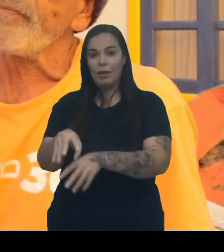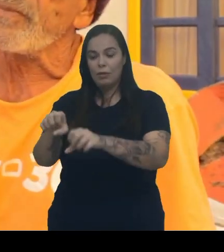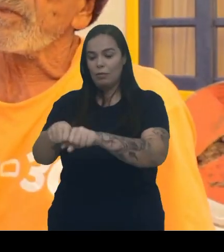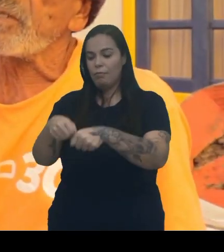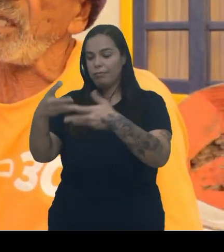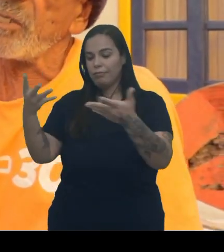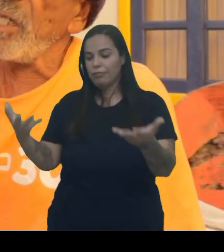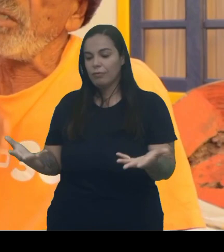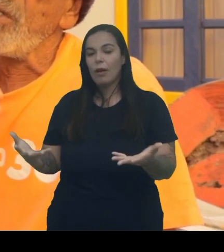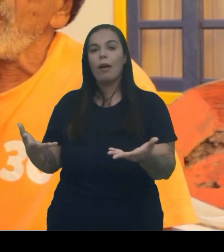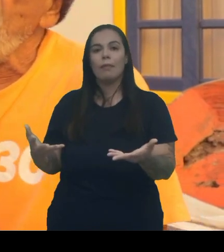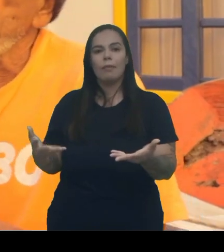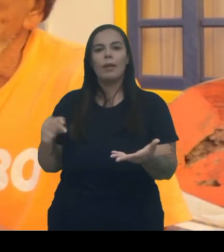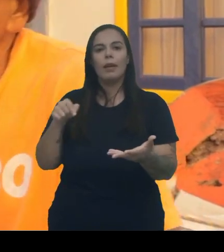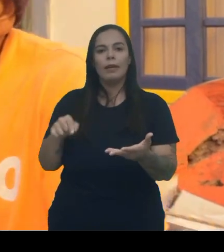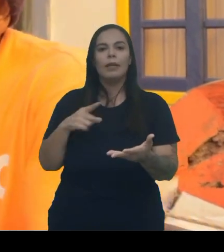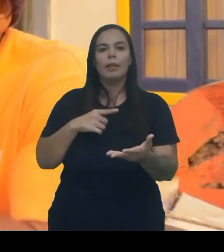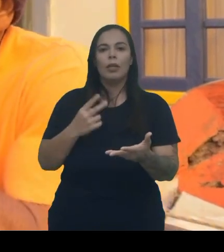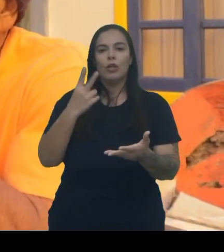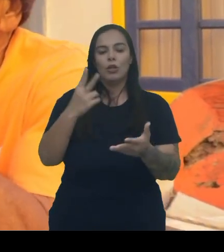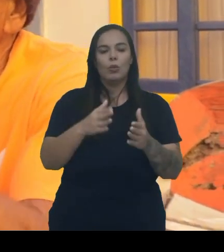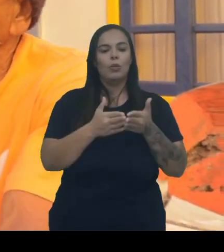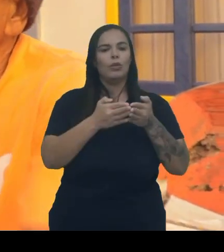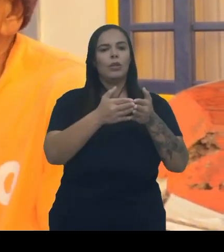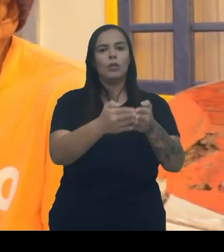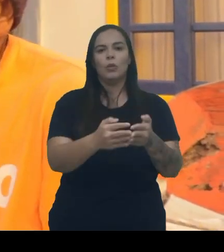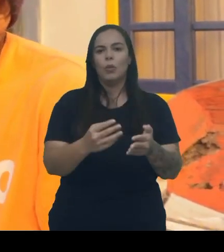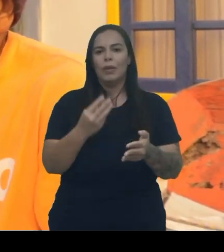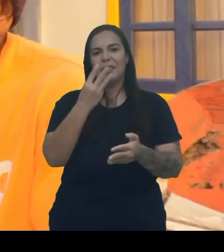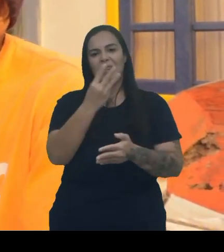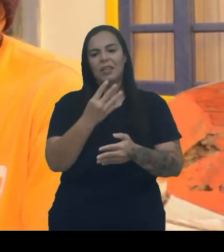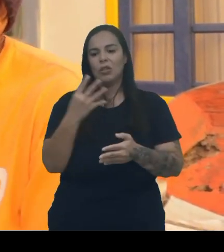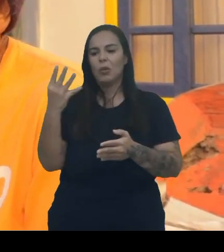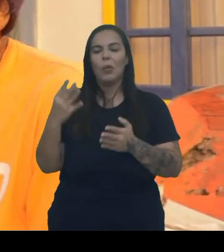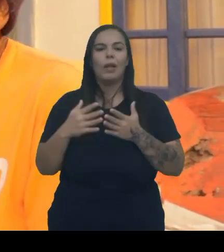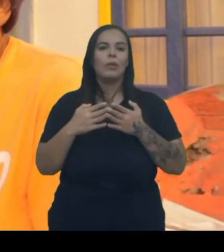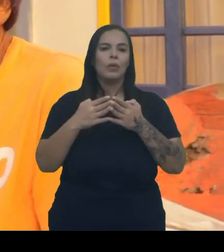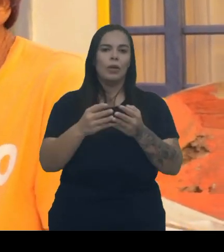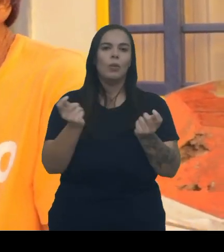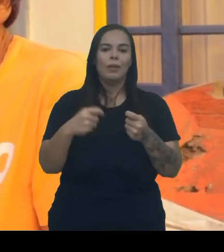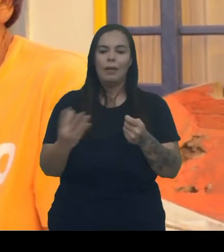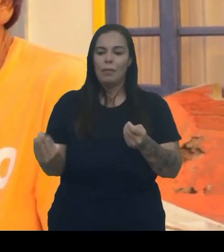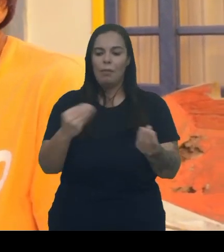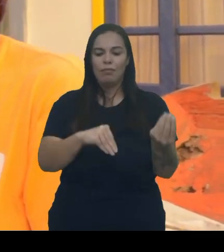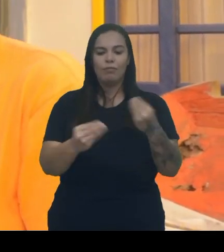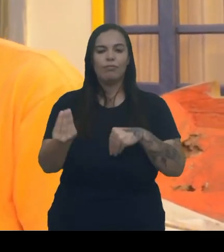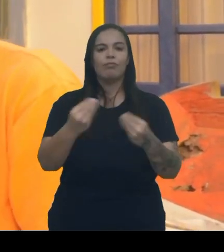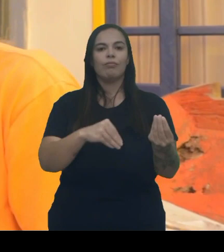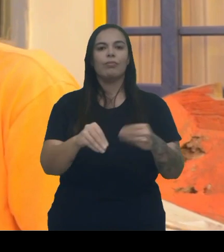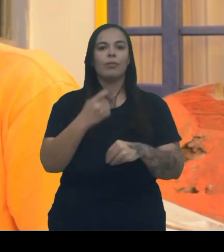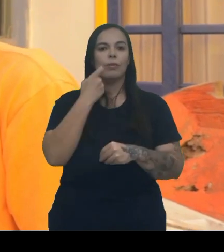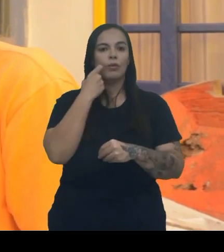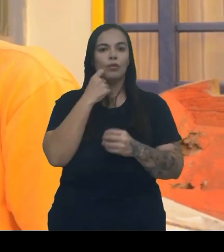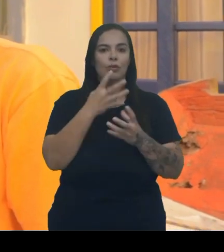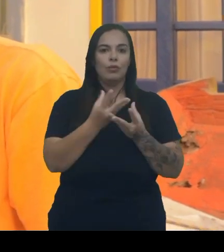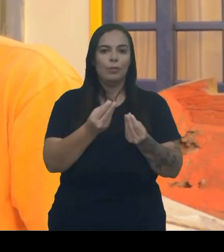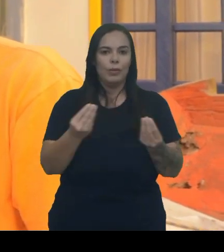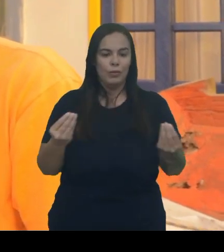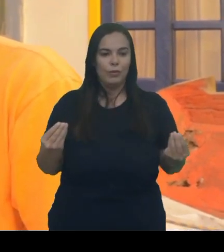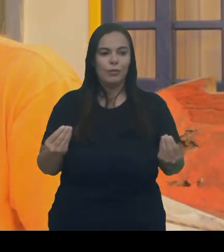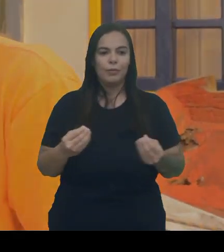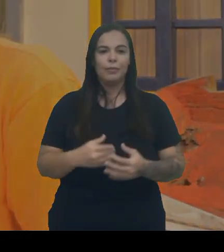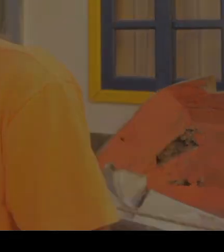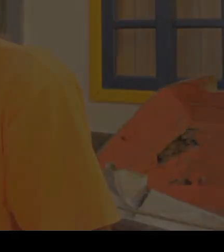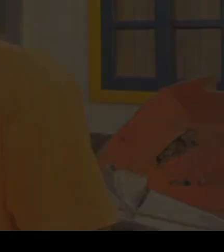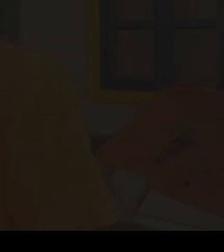ali. Você enche ali 2 canoas, 3, 4, 5, assim por diante, entendeu? Então é